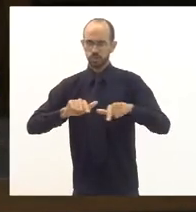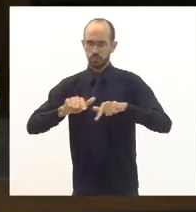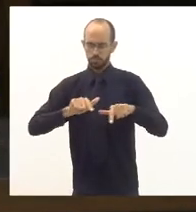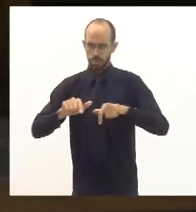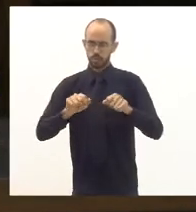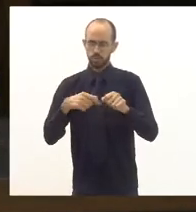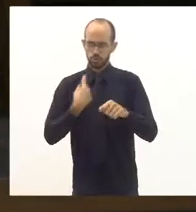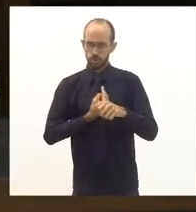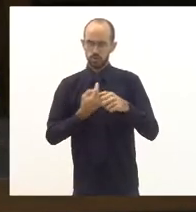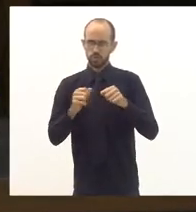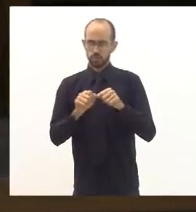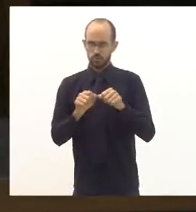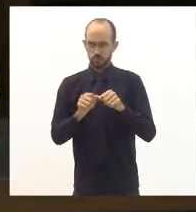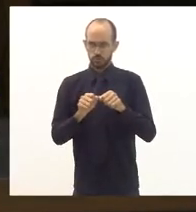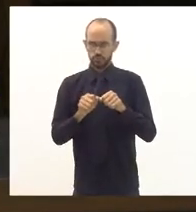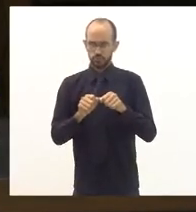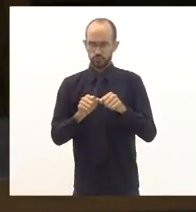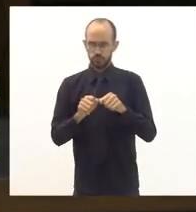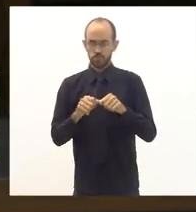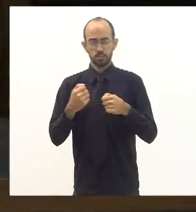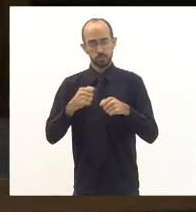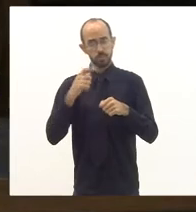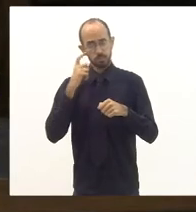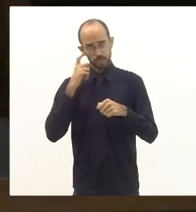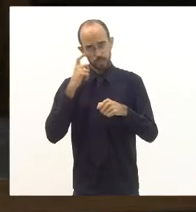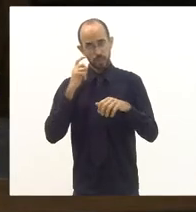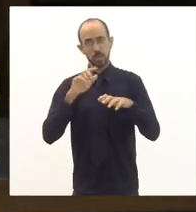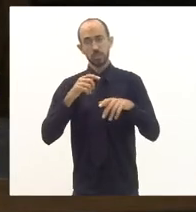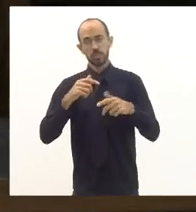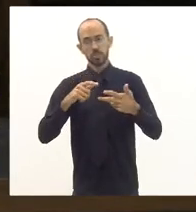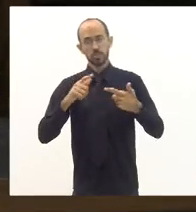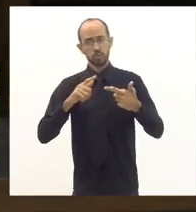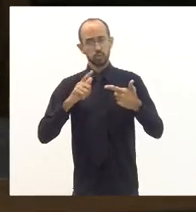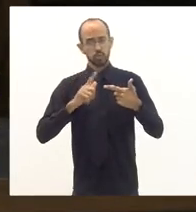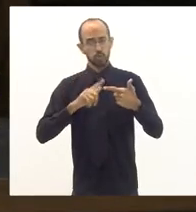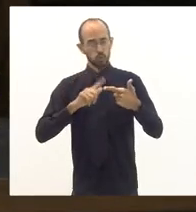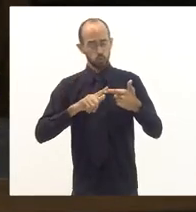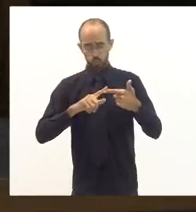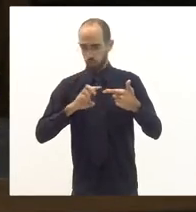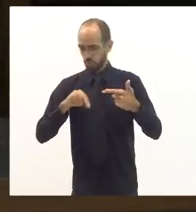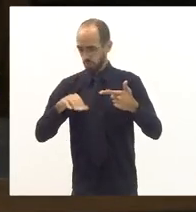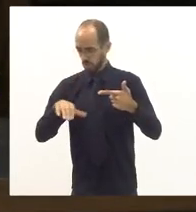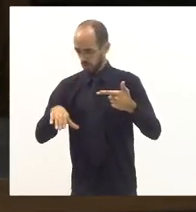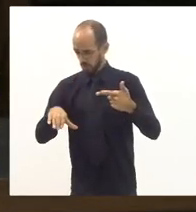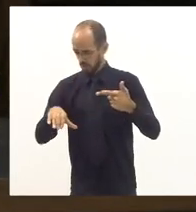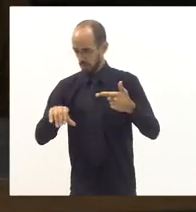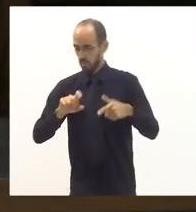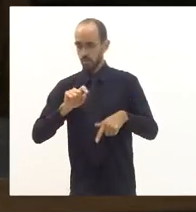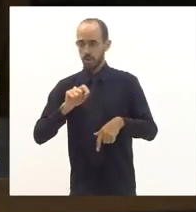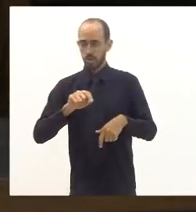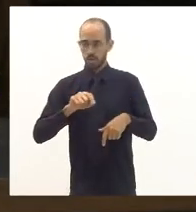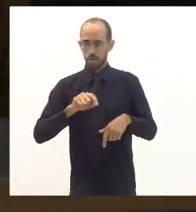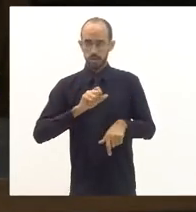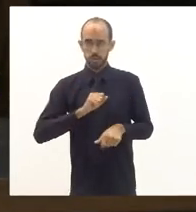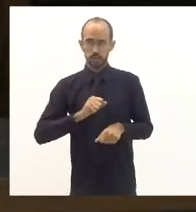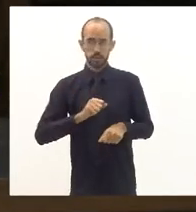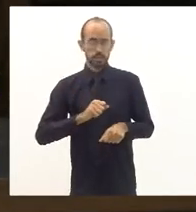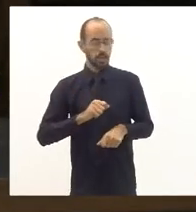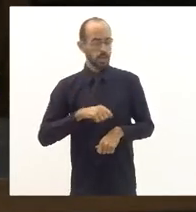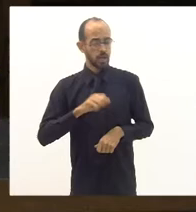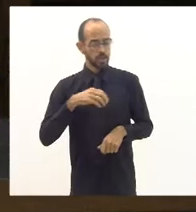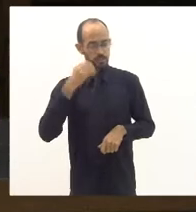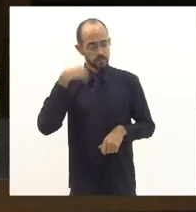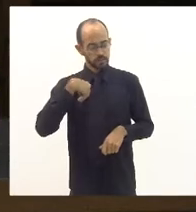para eles. Então, perfeito, isso precisa ser pensado. E para finalizar, Mink, é a questão da evasão que você traz para a gente